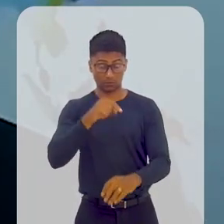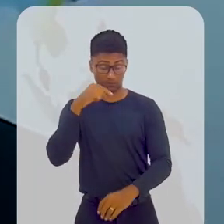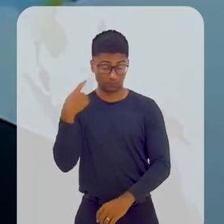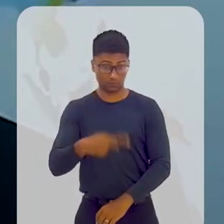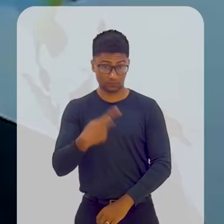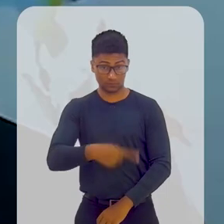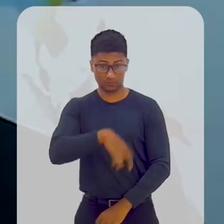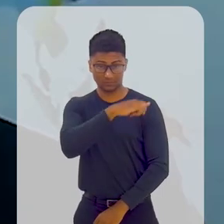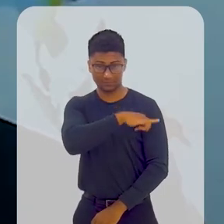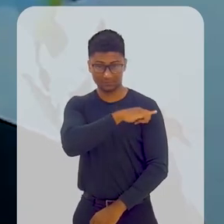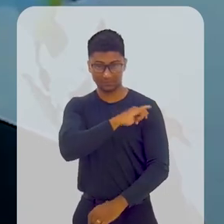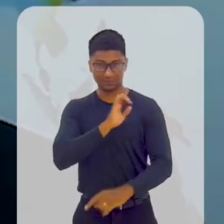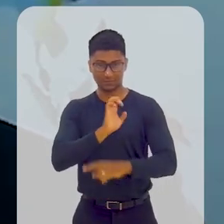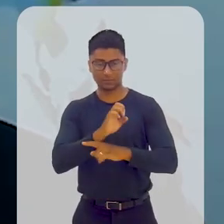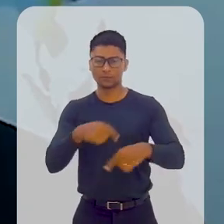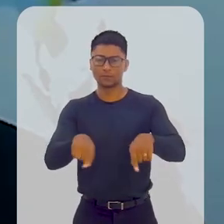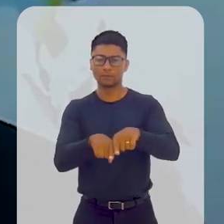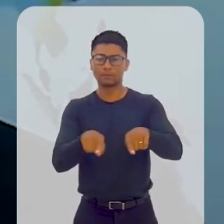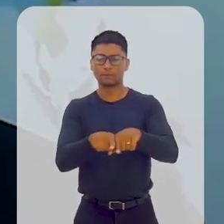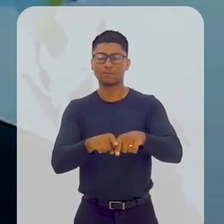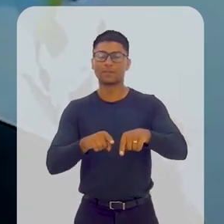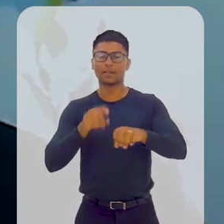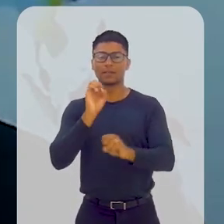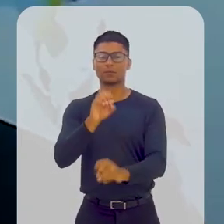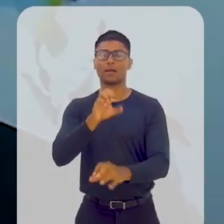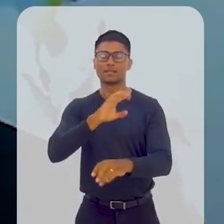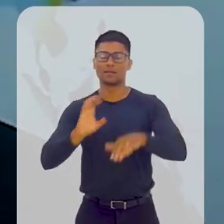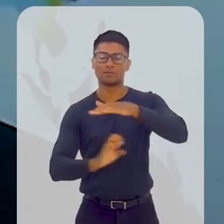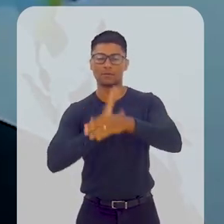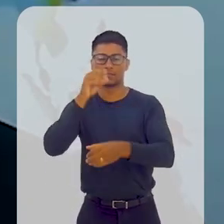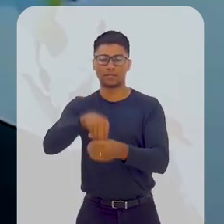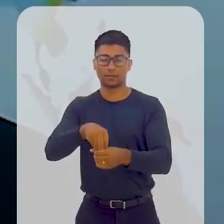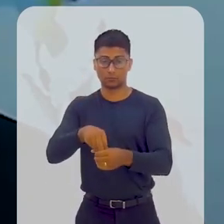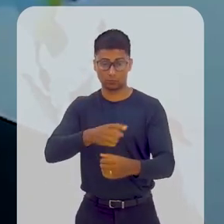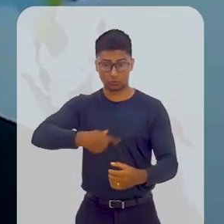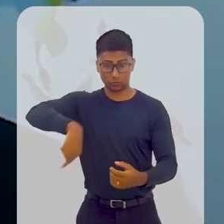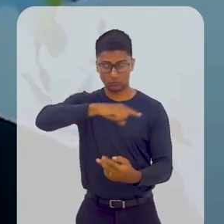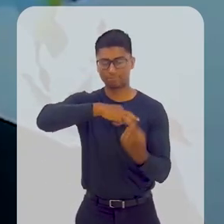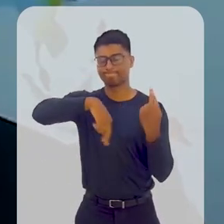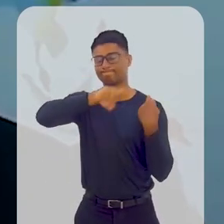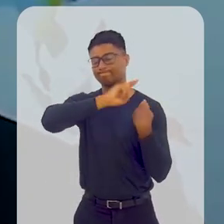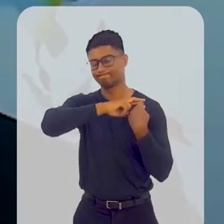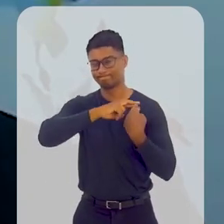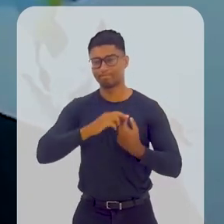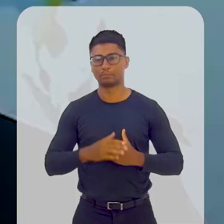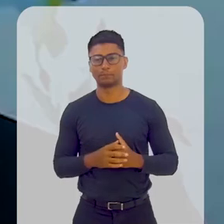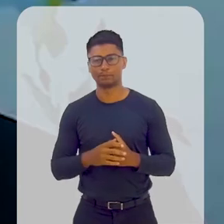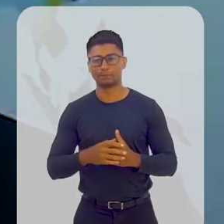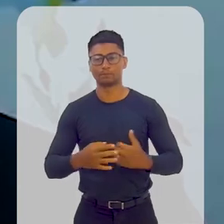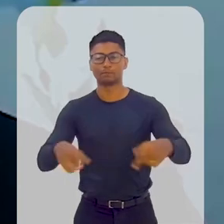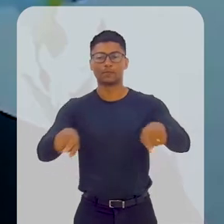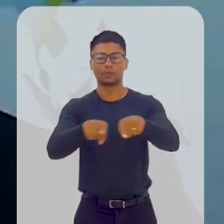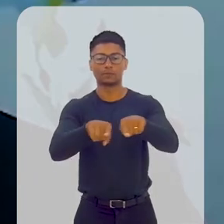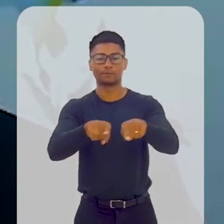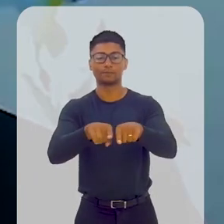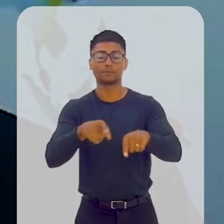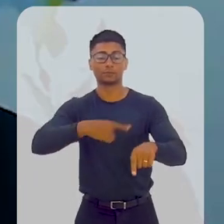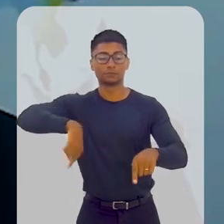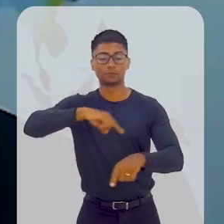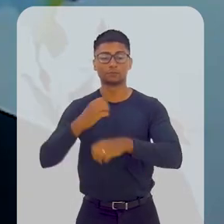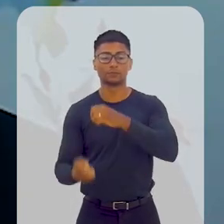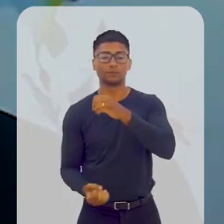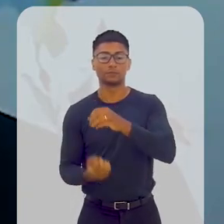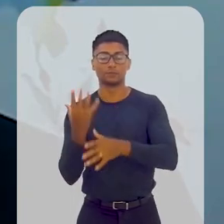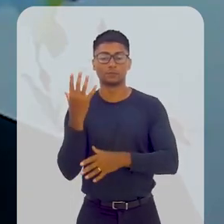Estado quanto a educação corporativa. Então, esse é o nosso compromisso. Assim como criamos também